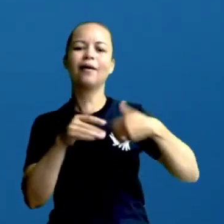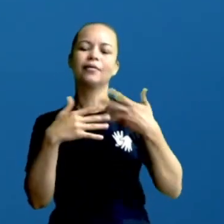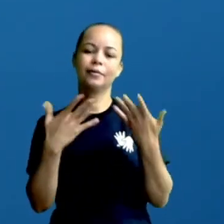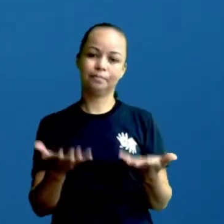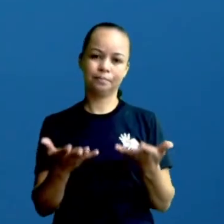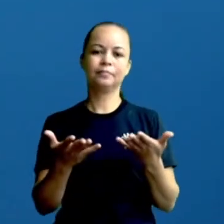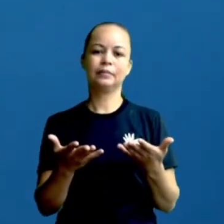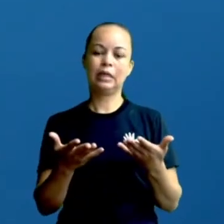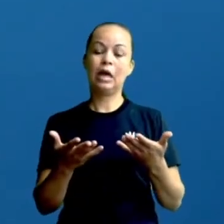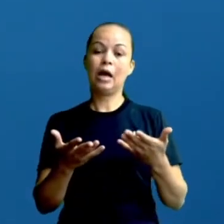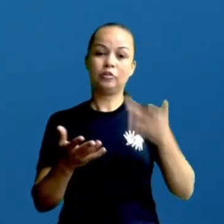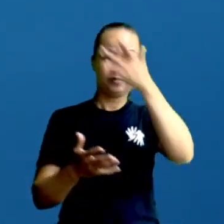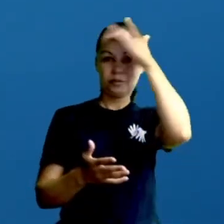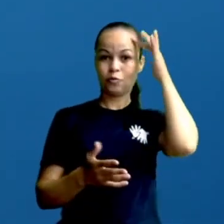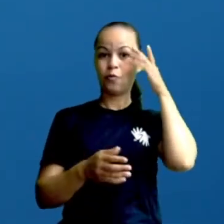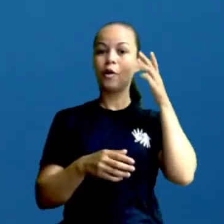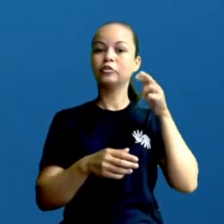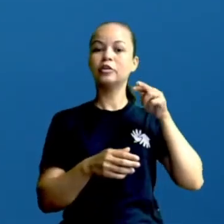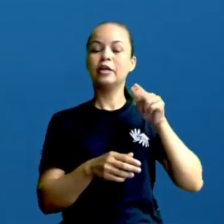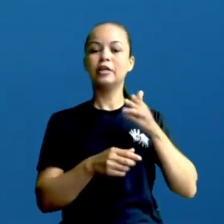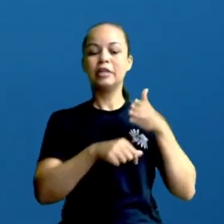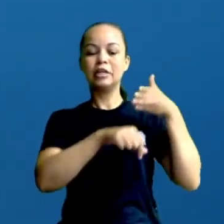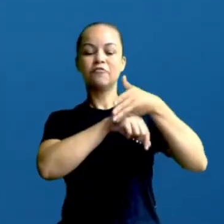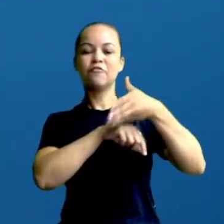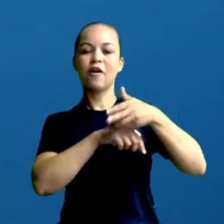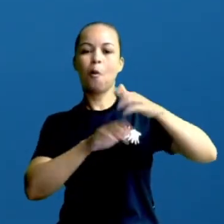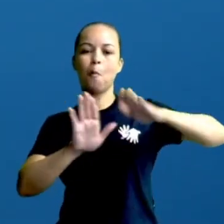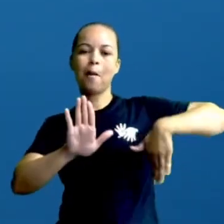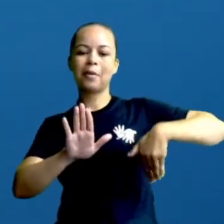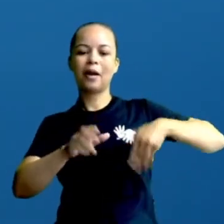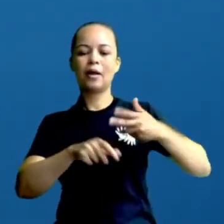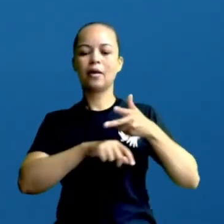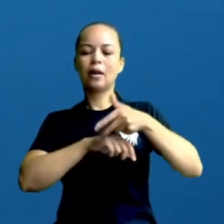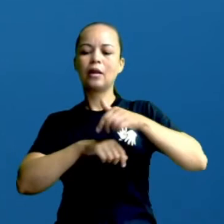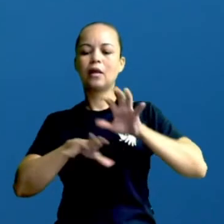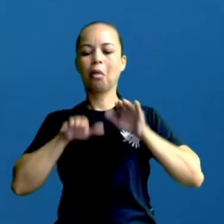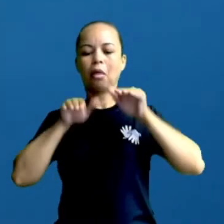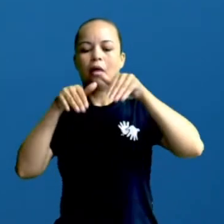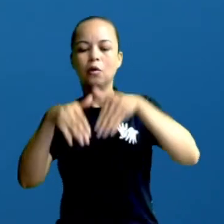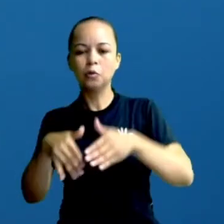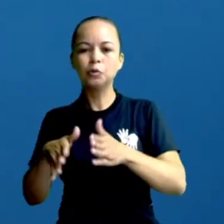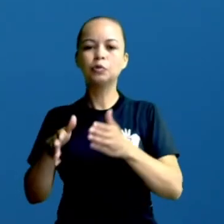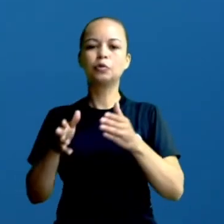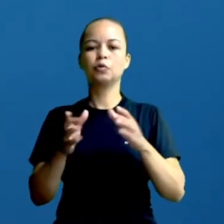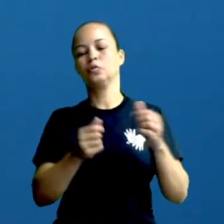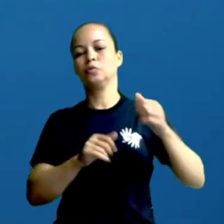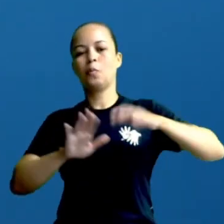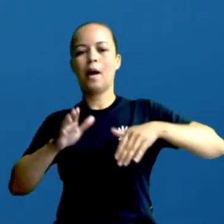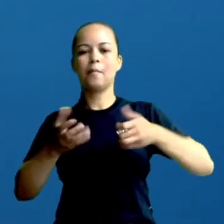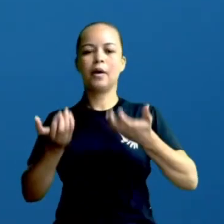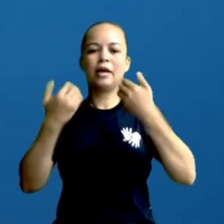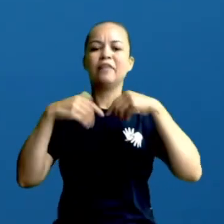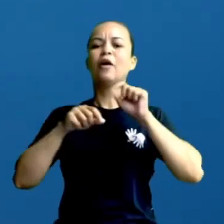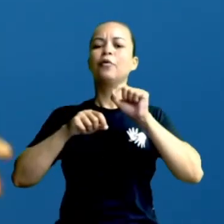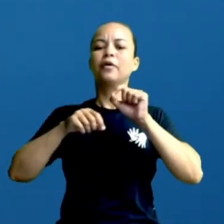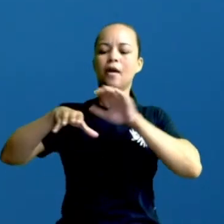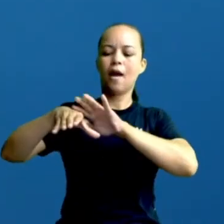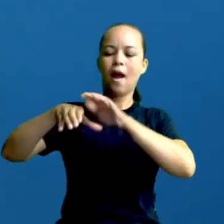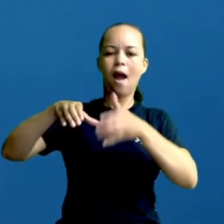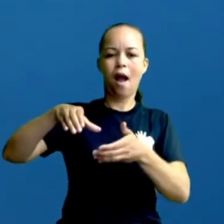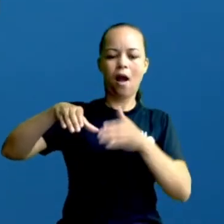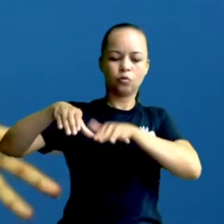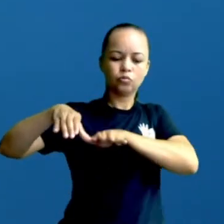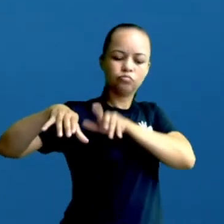espaços de água poluída, né, eles vão acabar adquirindo algum tipo de doença, né? Porque eles estão tomando um banho numa água que está aí